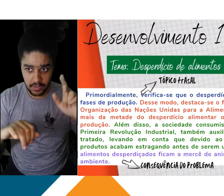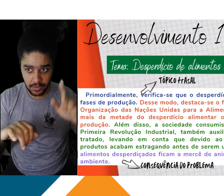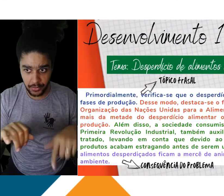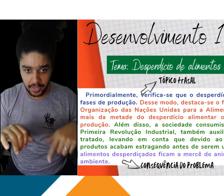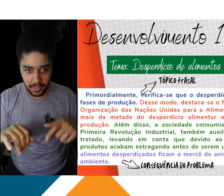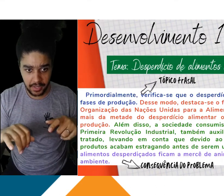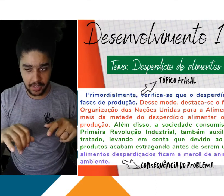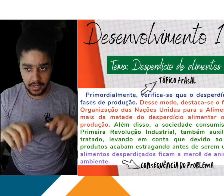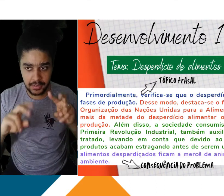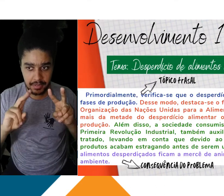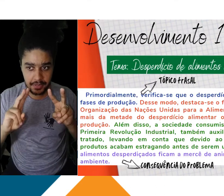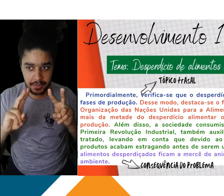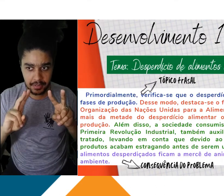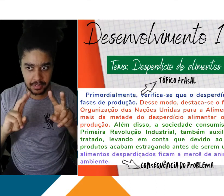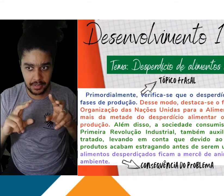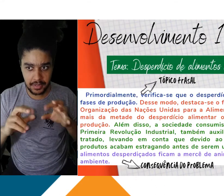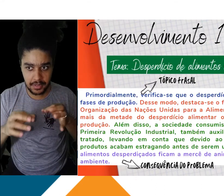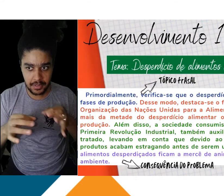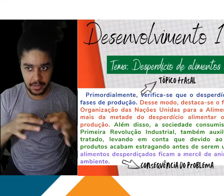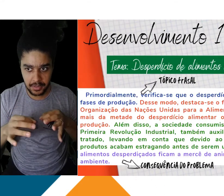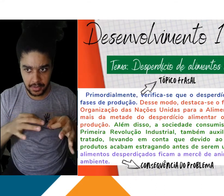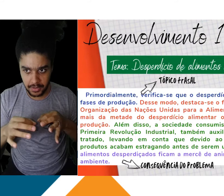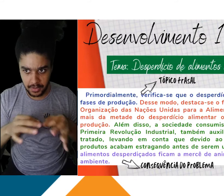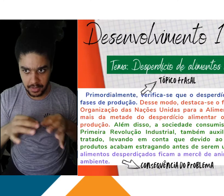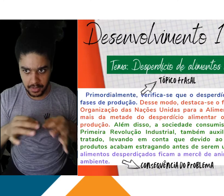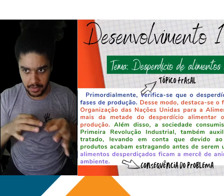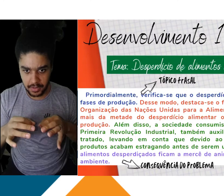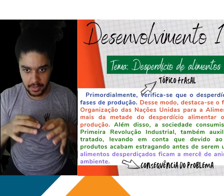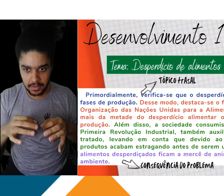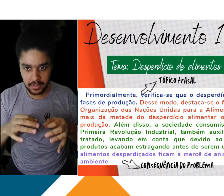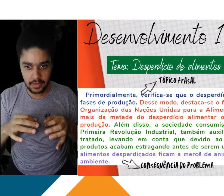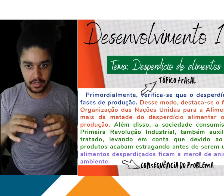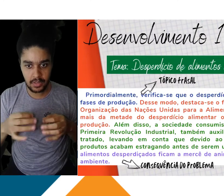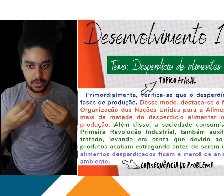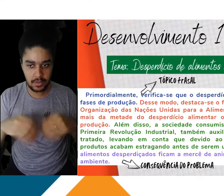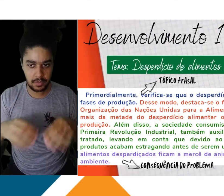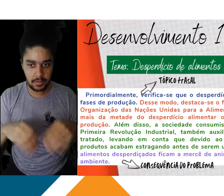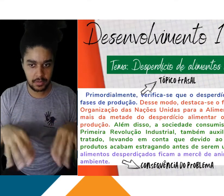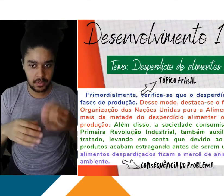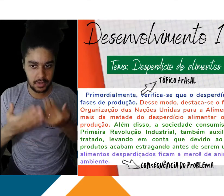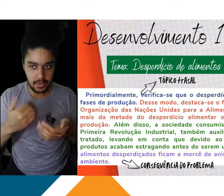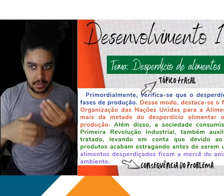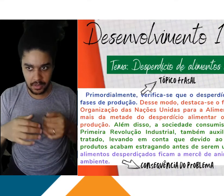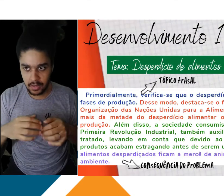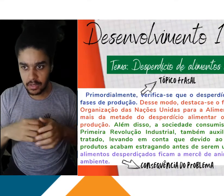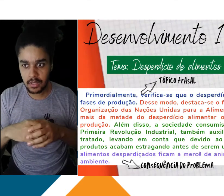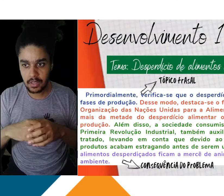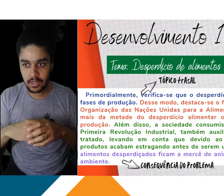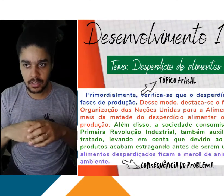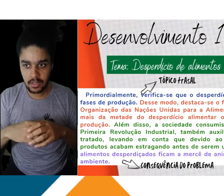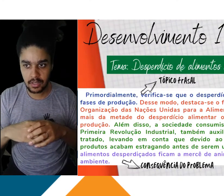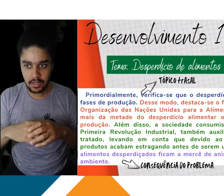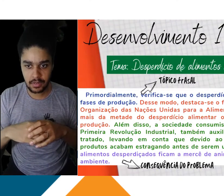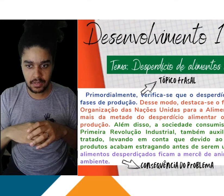repertório, é de uma Organização das Nações Unidas de Alimentação. O tópico frasal diz que ele